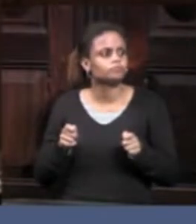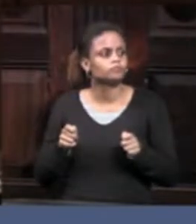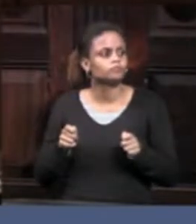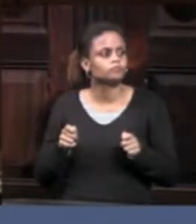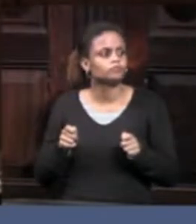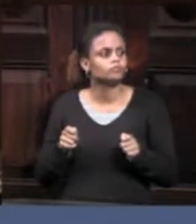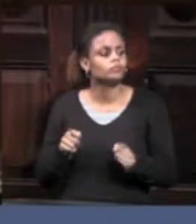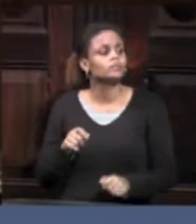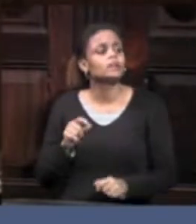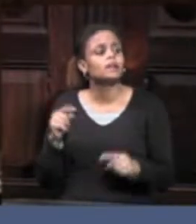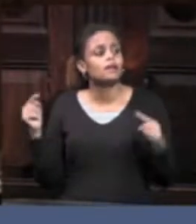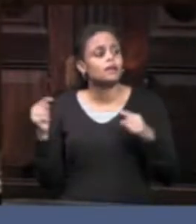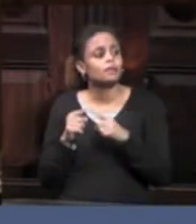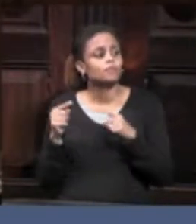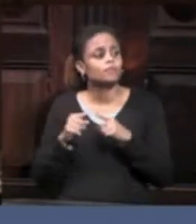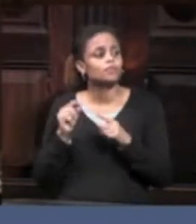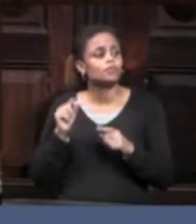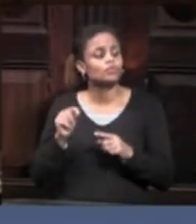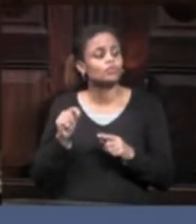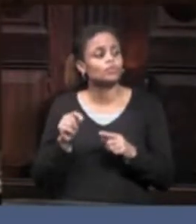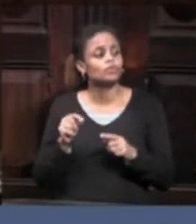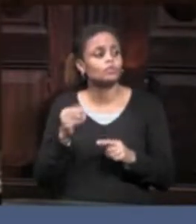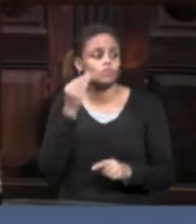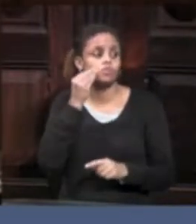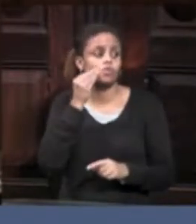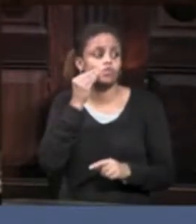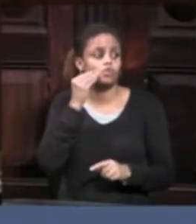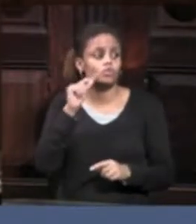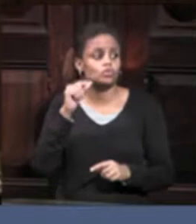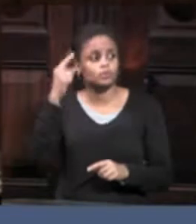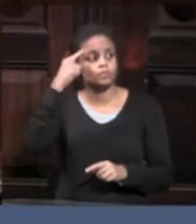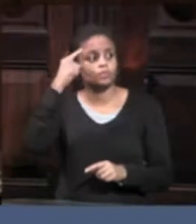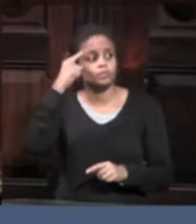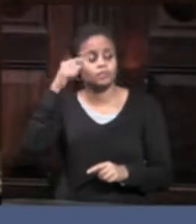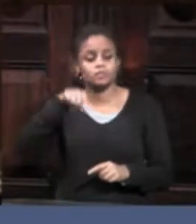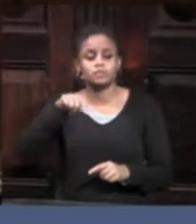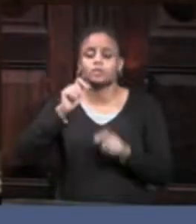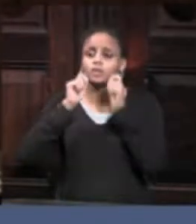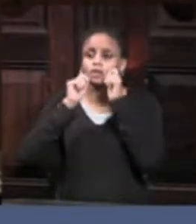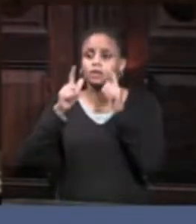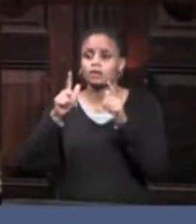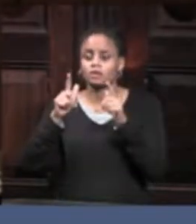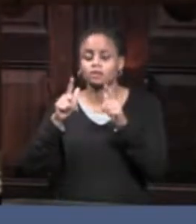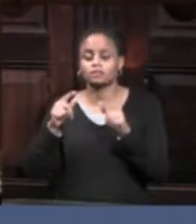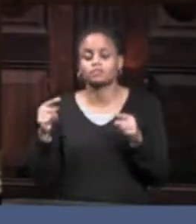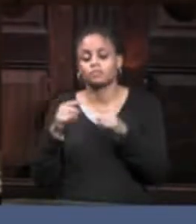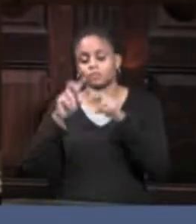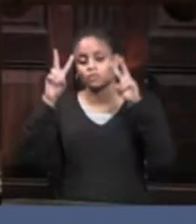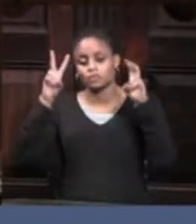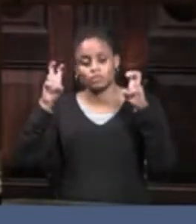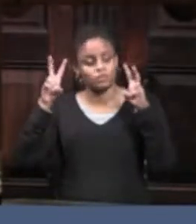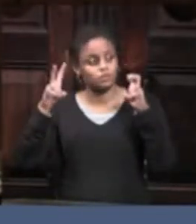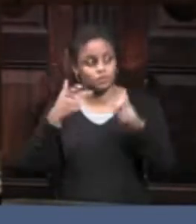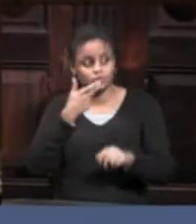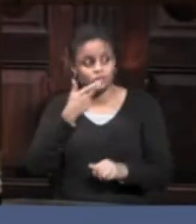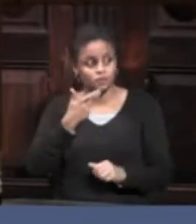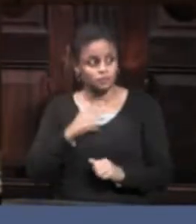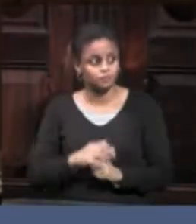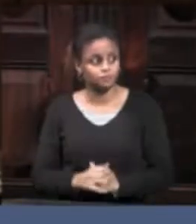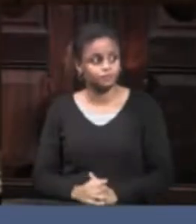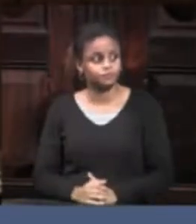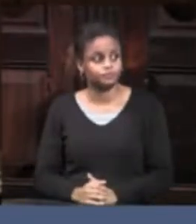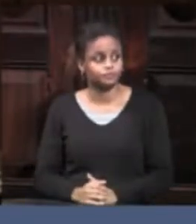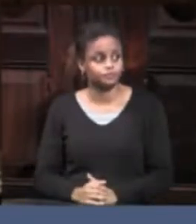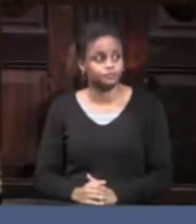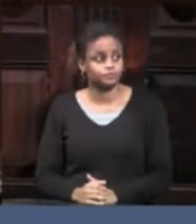que pensa esta casa a respeito do tema que vou tratar. Nesta semana haverá,